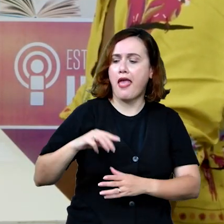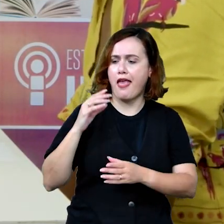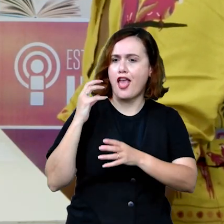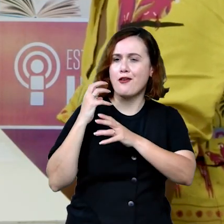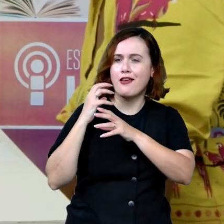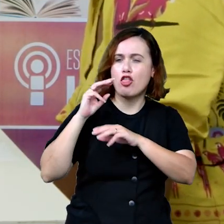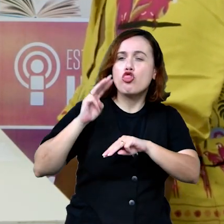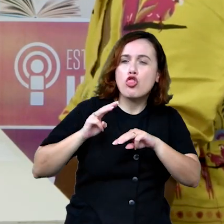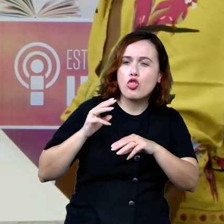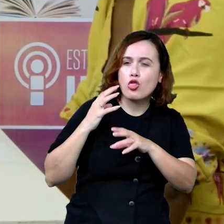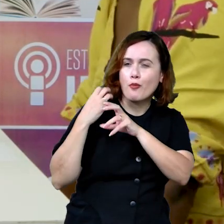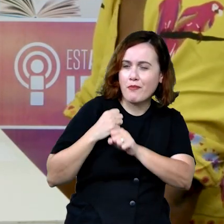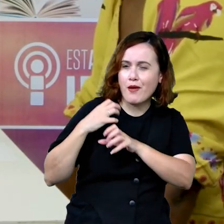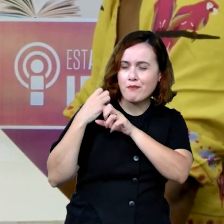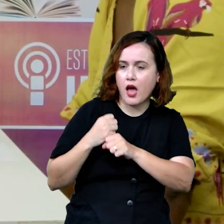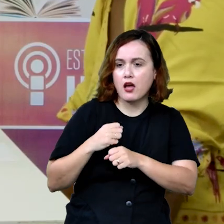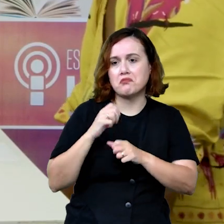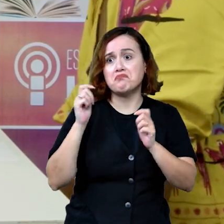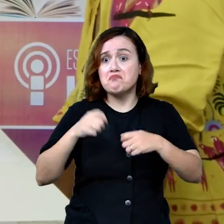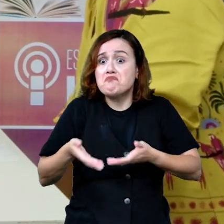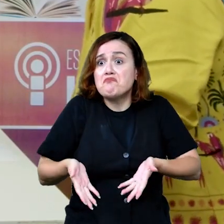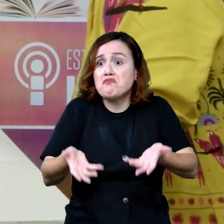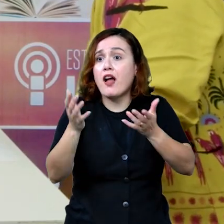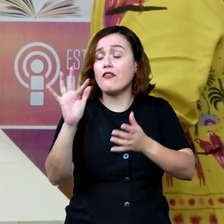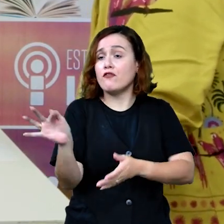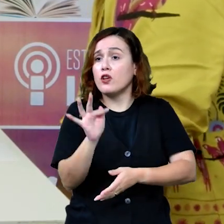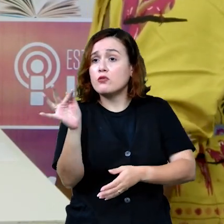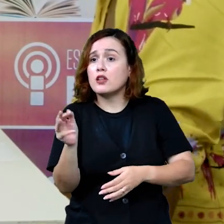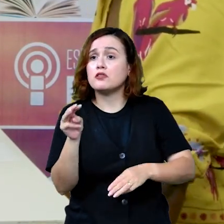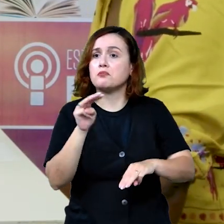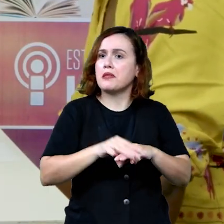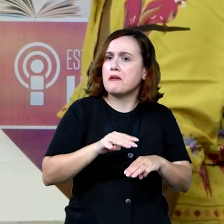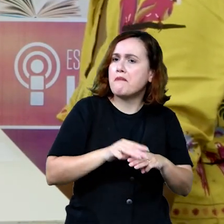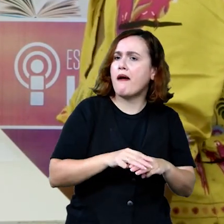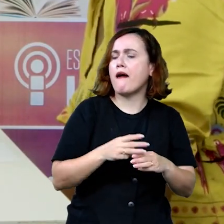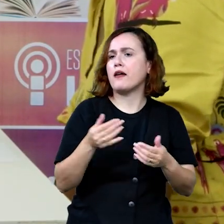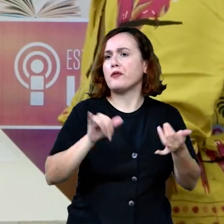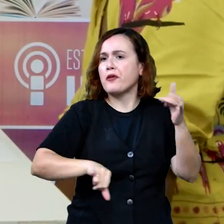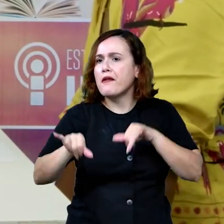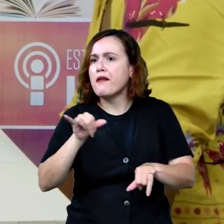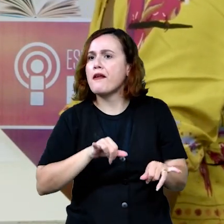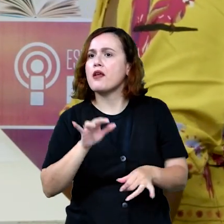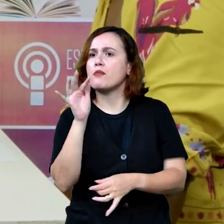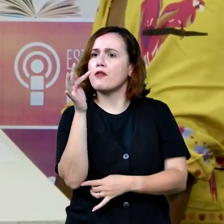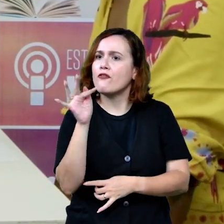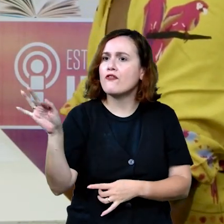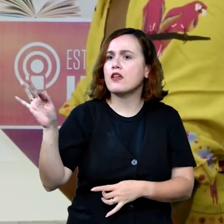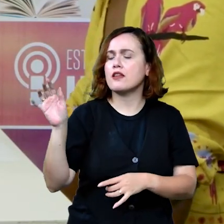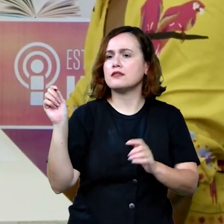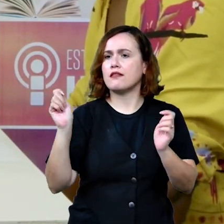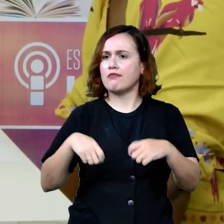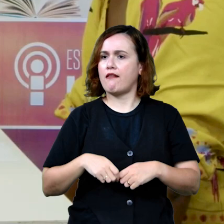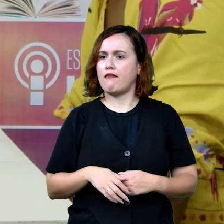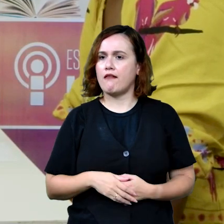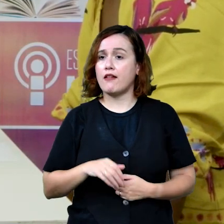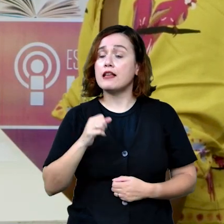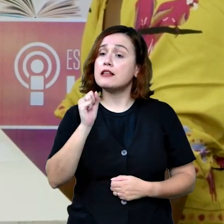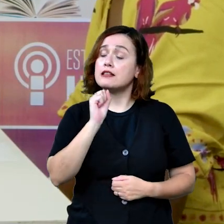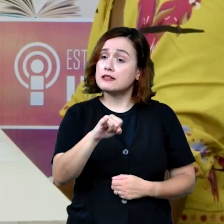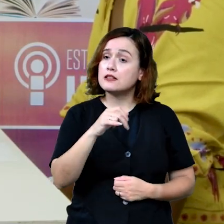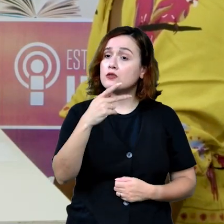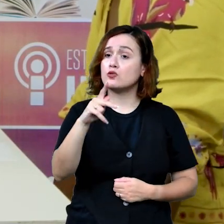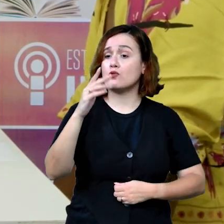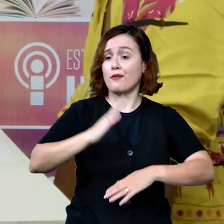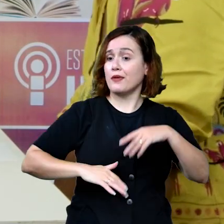fazer matemática. Eu sei que às vezes não é fácil, né? Mas assim, uma matemática, uma química, uma física. Se você é bom em humanas, tem um mundaréu